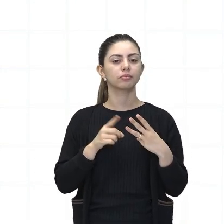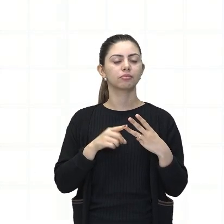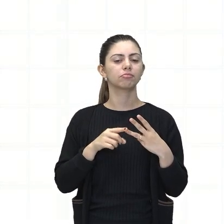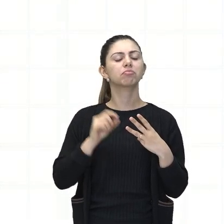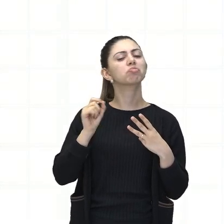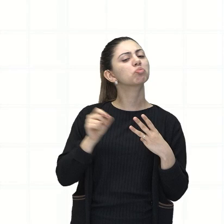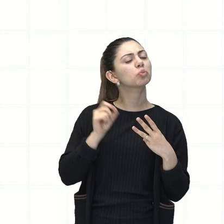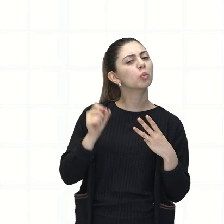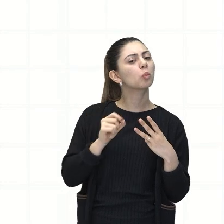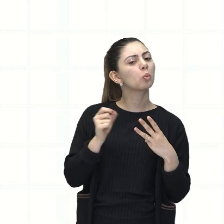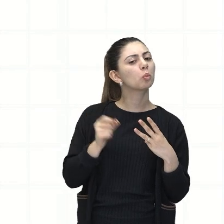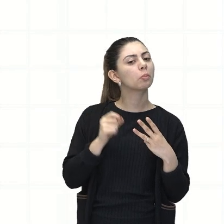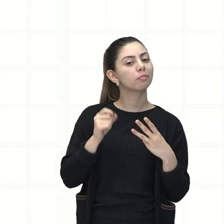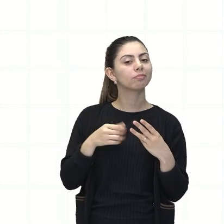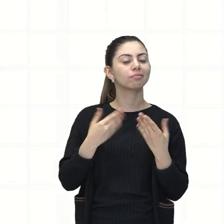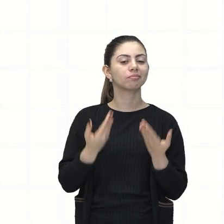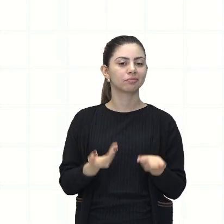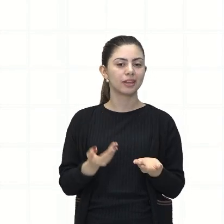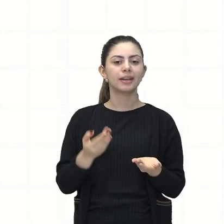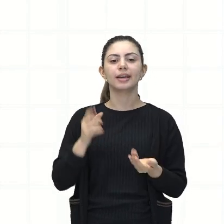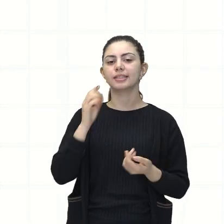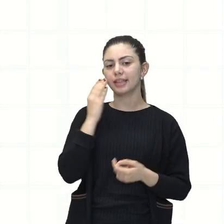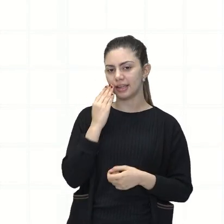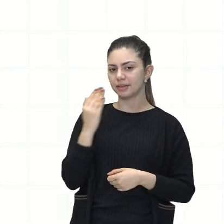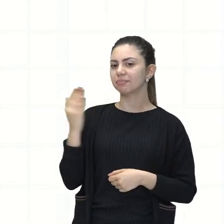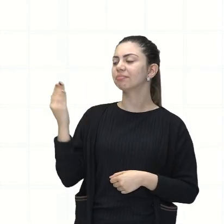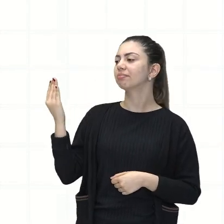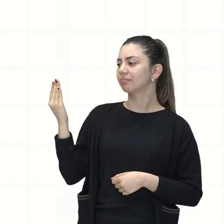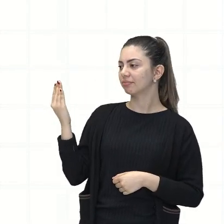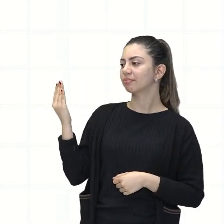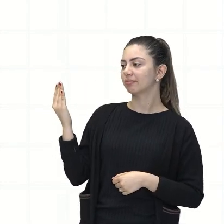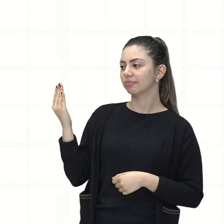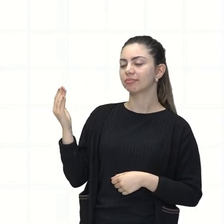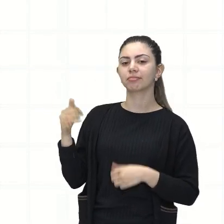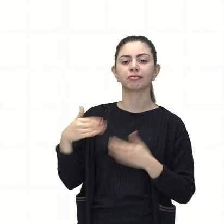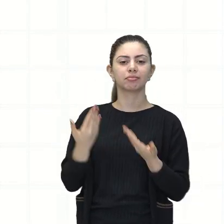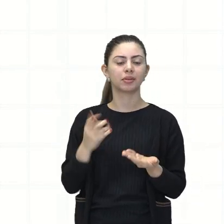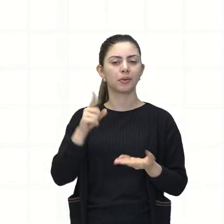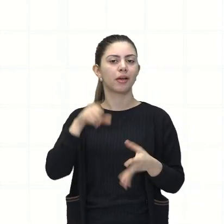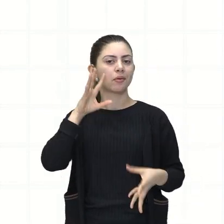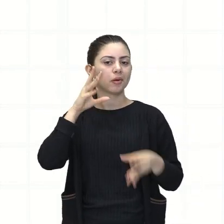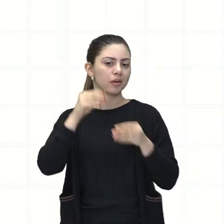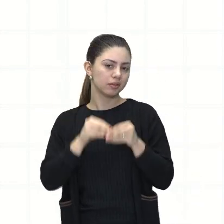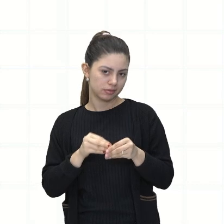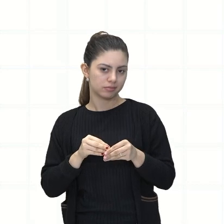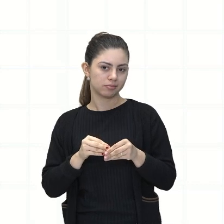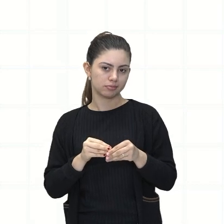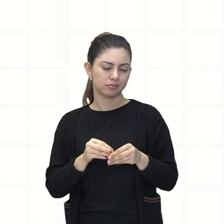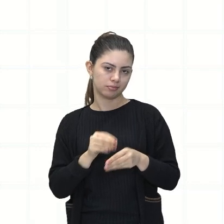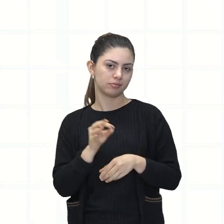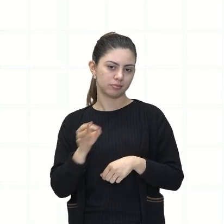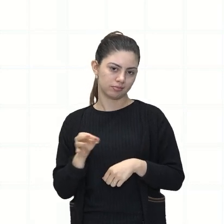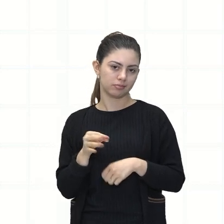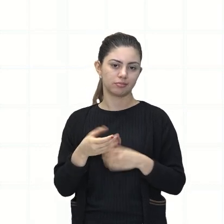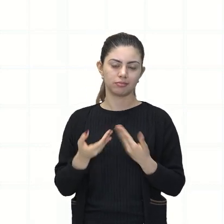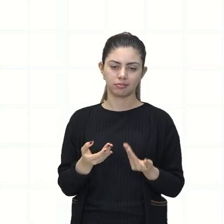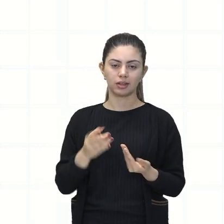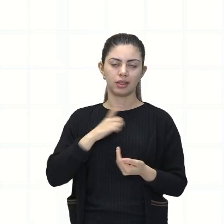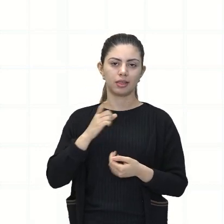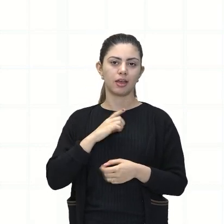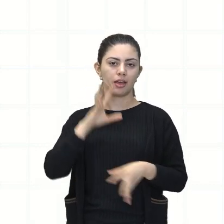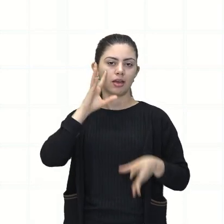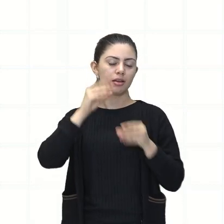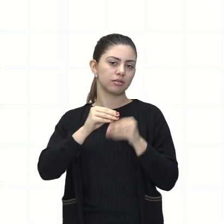Review é o quê? Resenha. Resenha é uma resenha crítica. O que